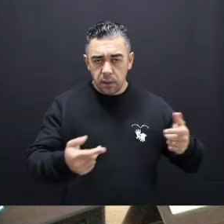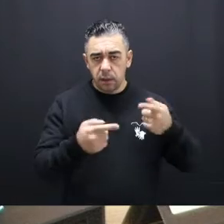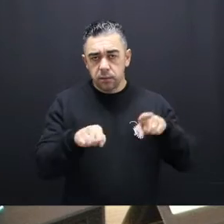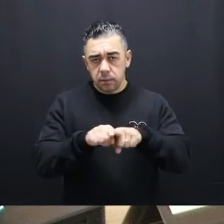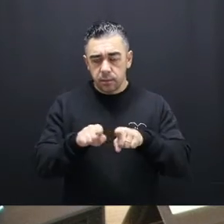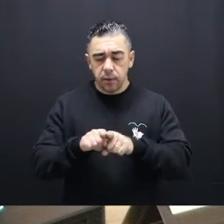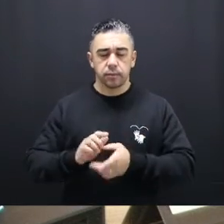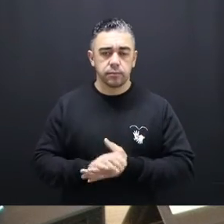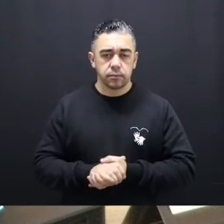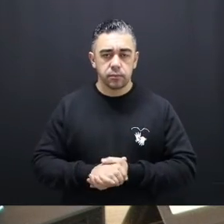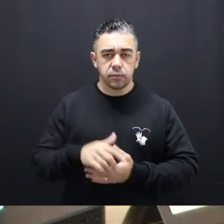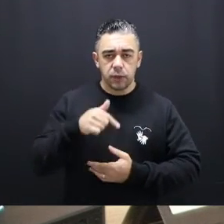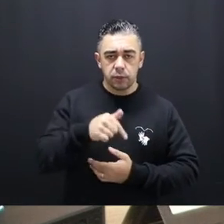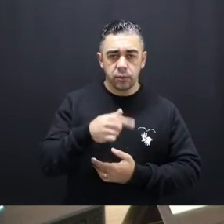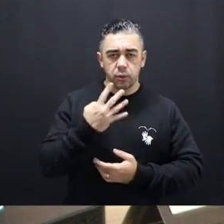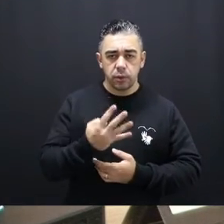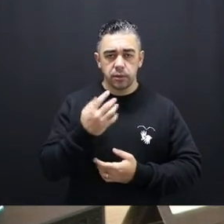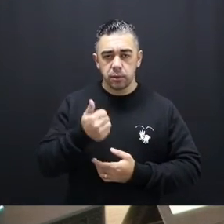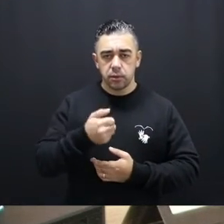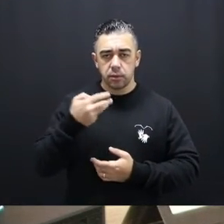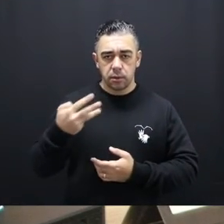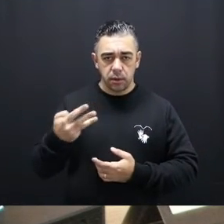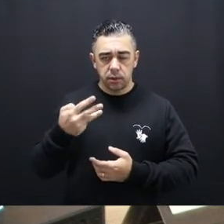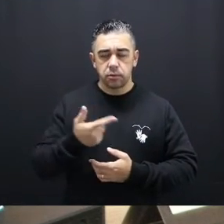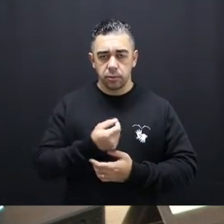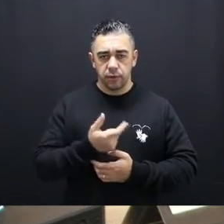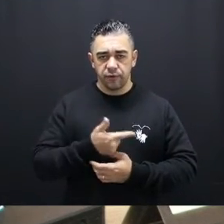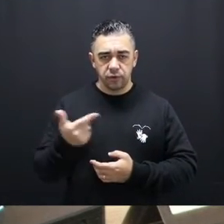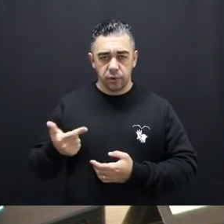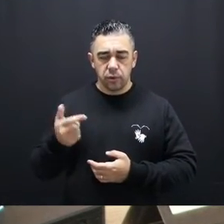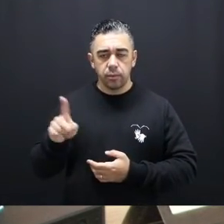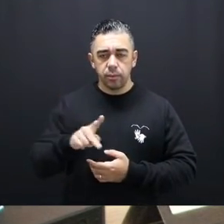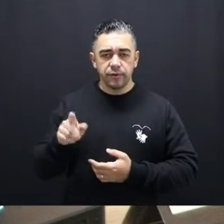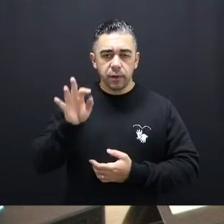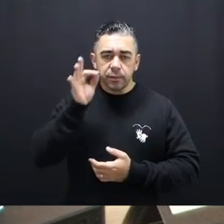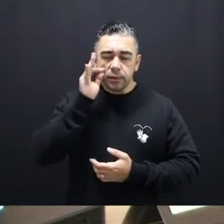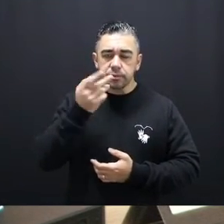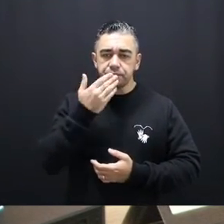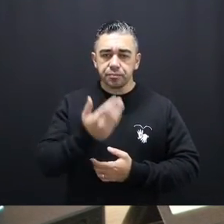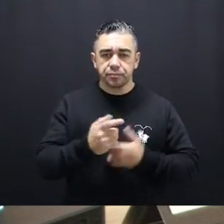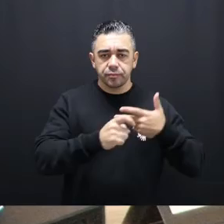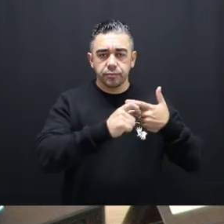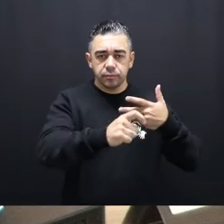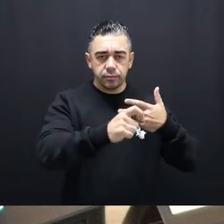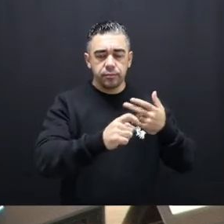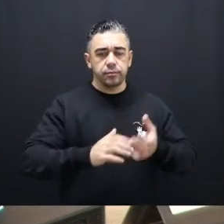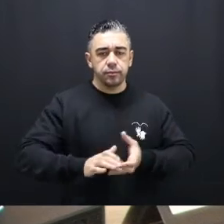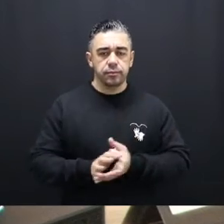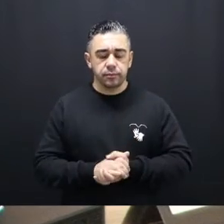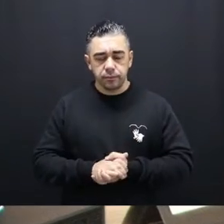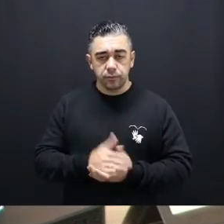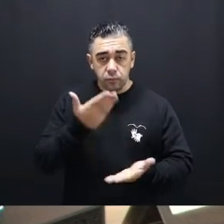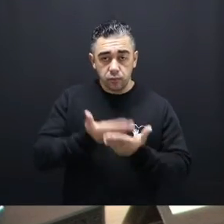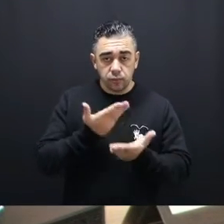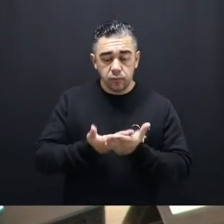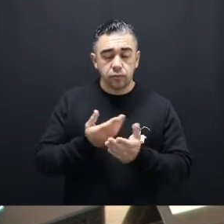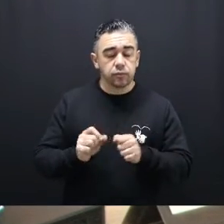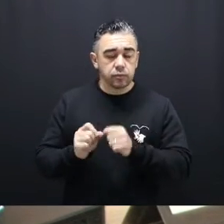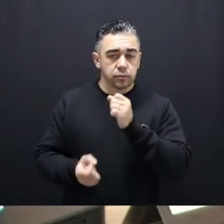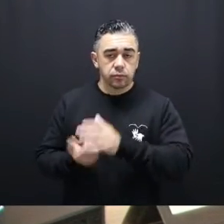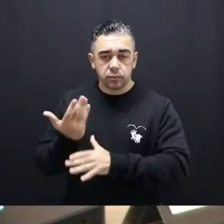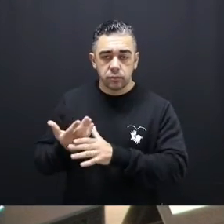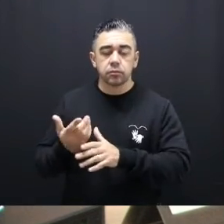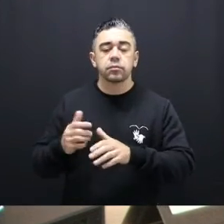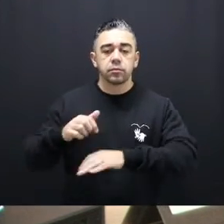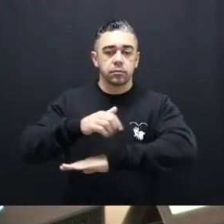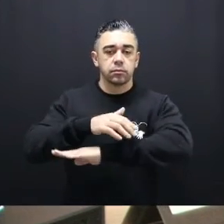indicação número 7413 2002 Vereador Professor Abelino por o que realiza estudos para implantação de